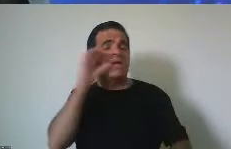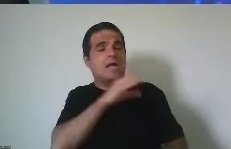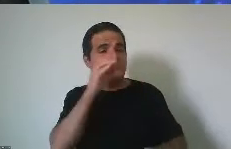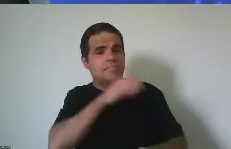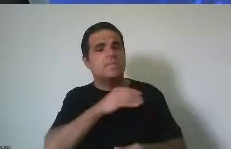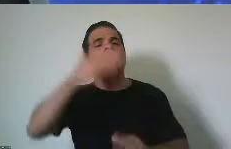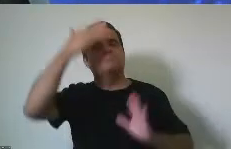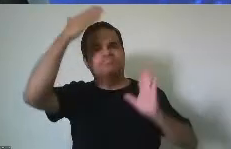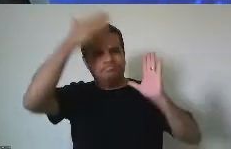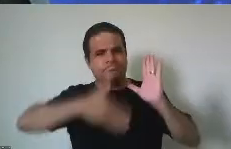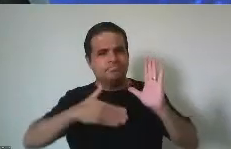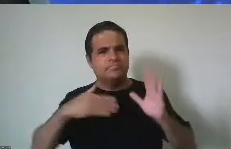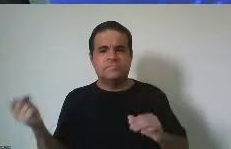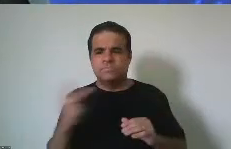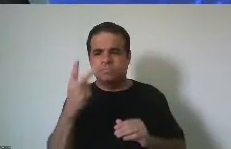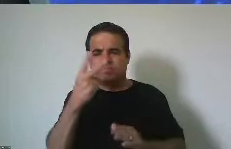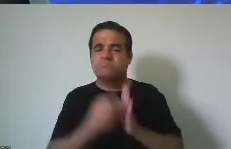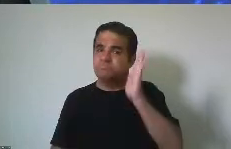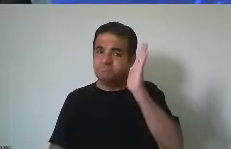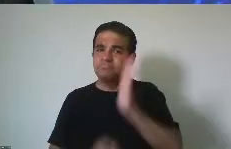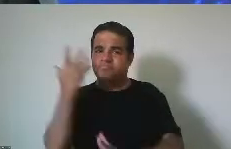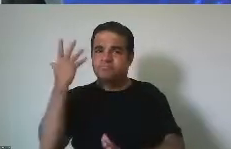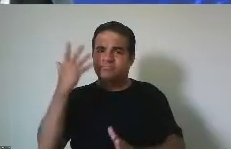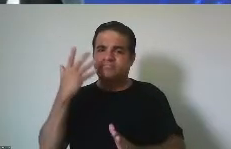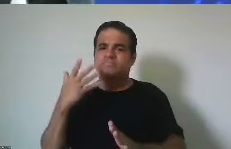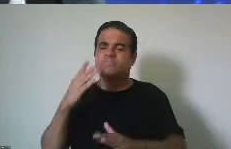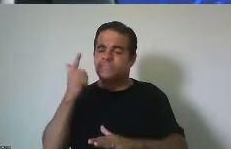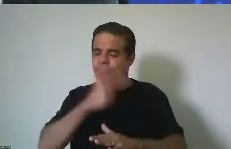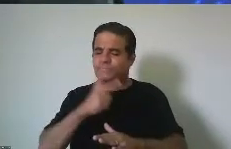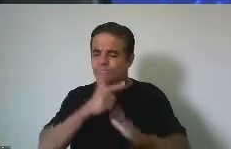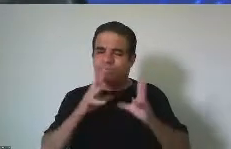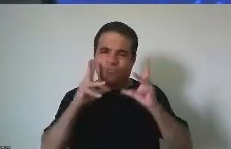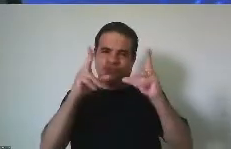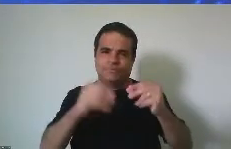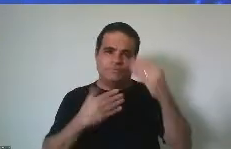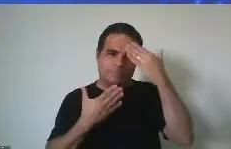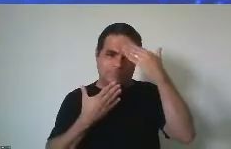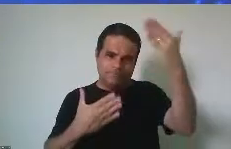promessa é o valor que é a companhia fez muito obrigado